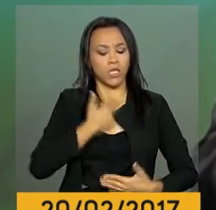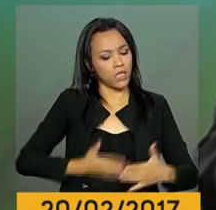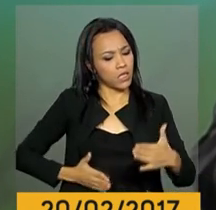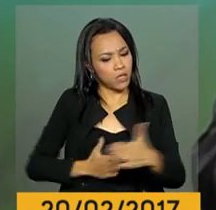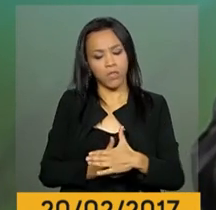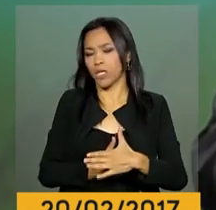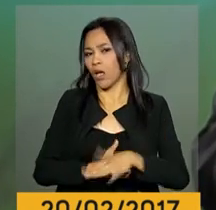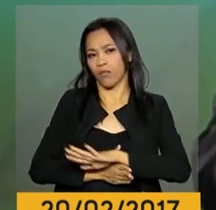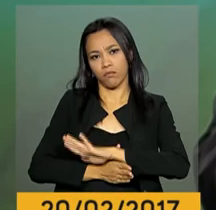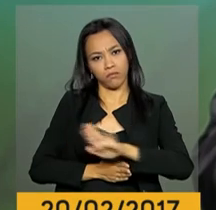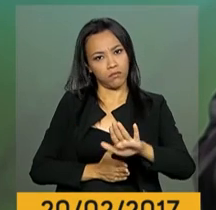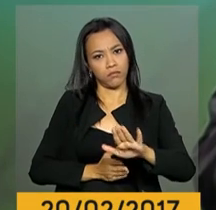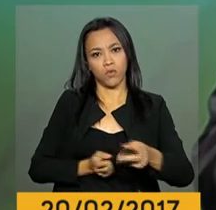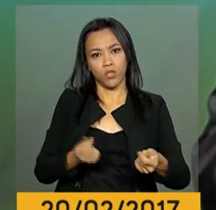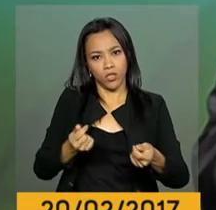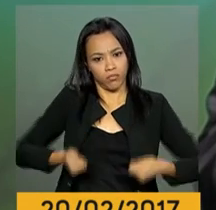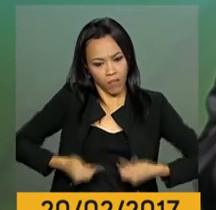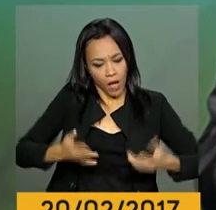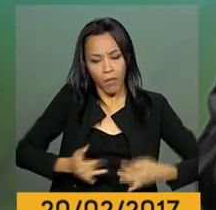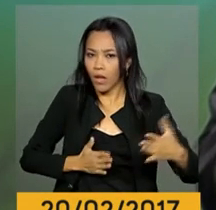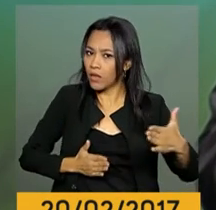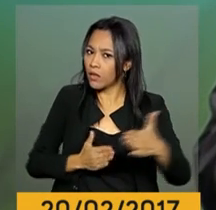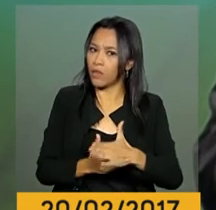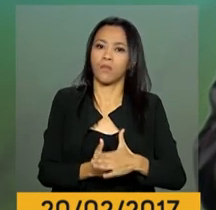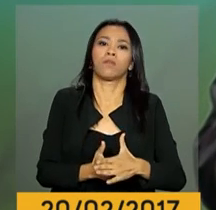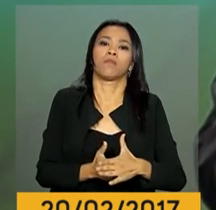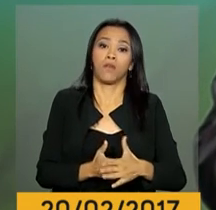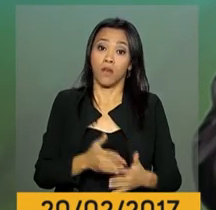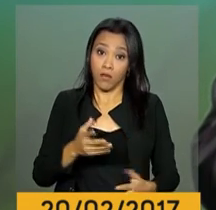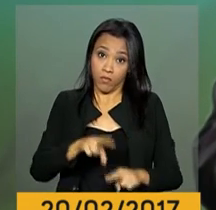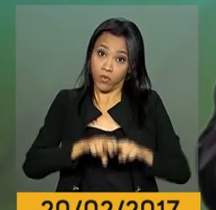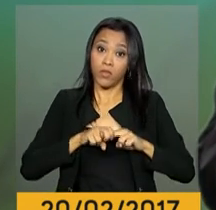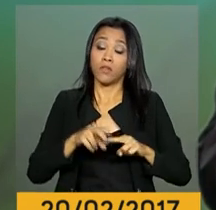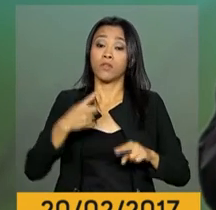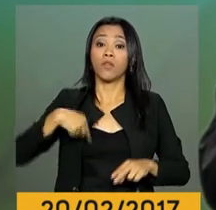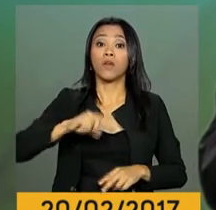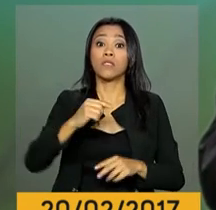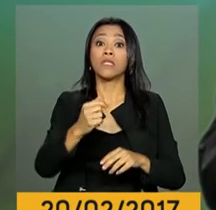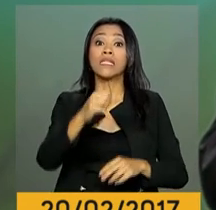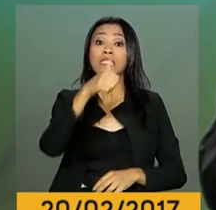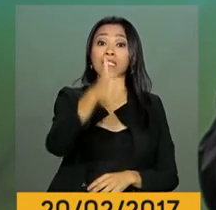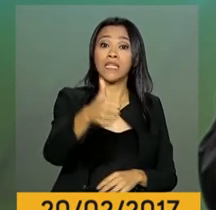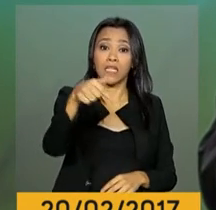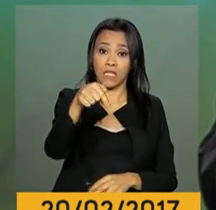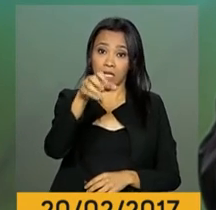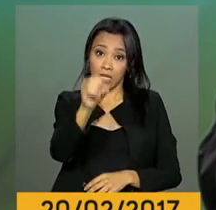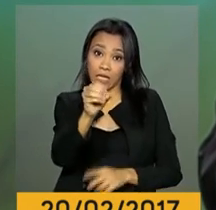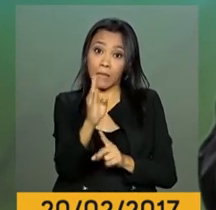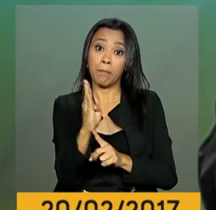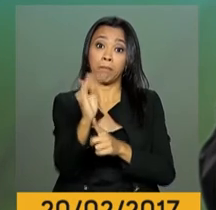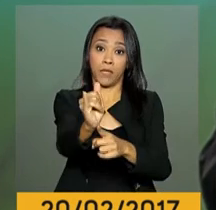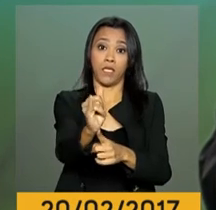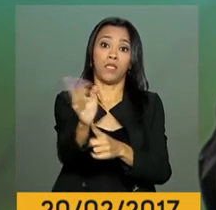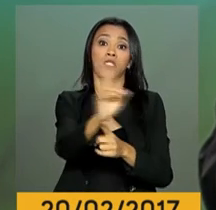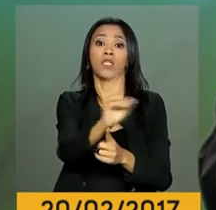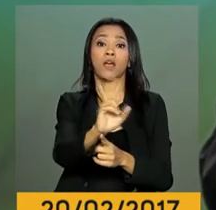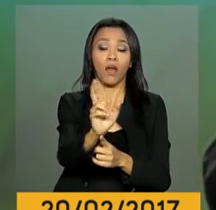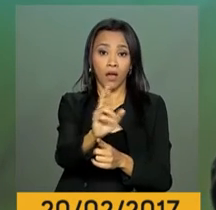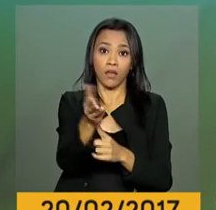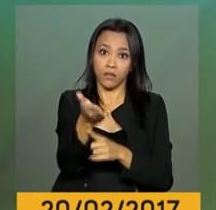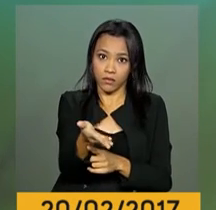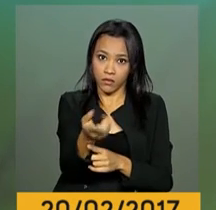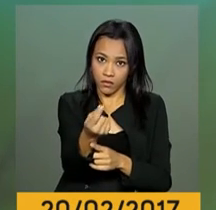do que arrecada. Veja que nós, neste ano, passamos uma barreira de 170 bilhões de reais.